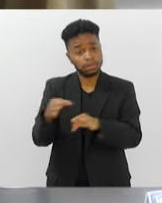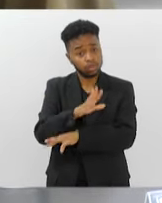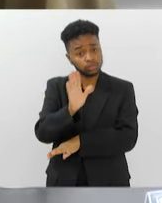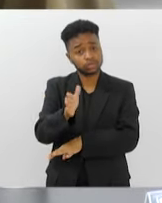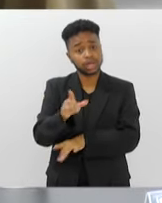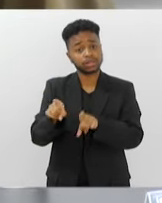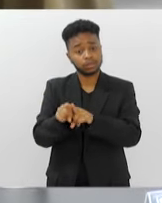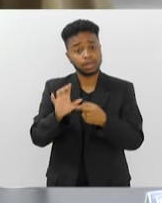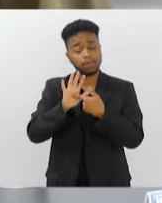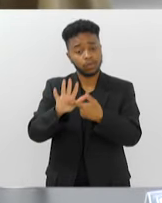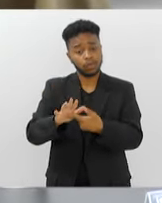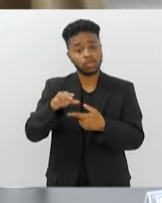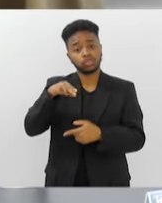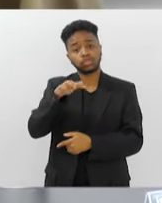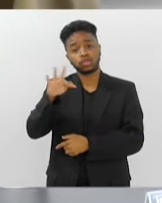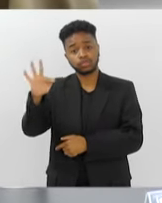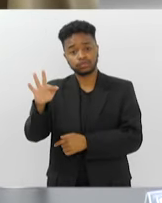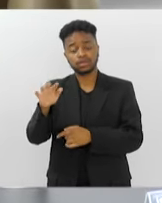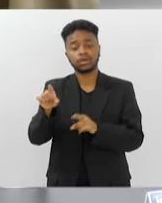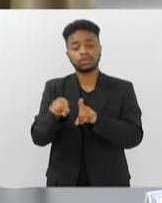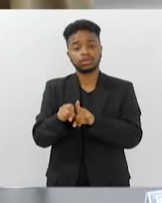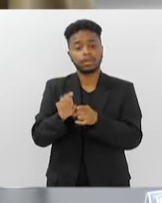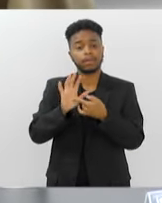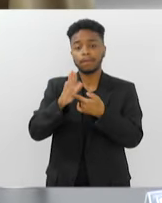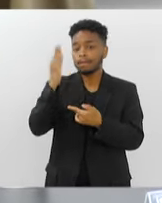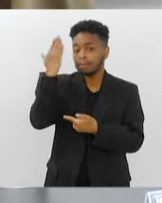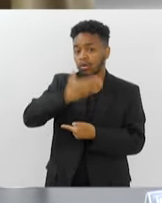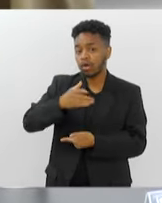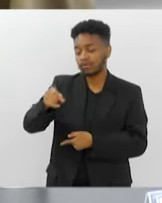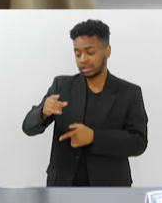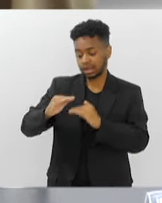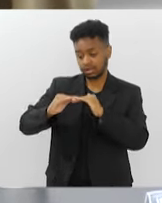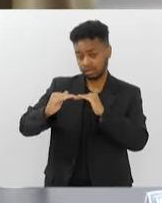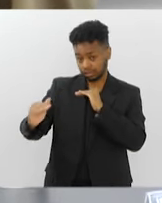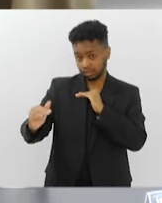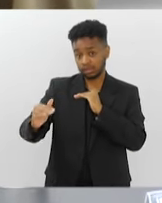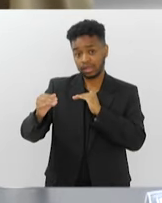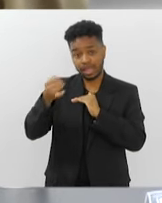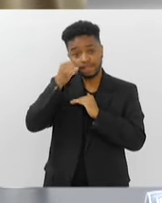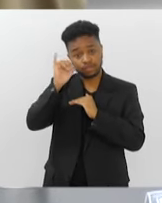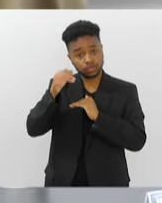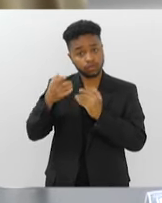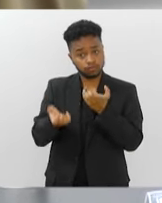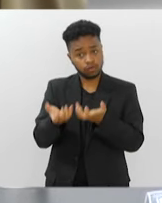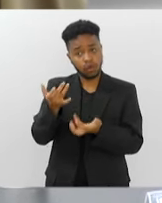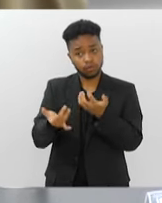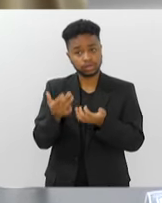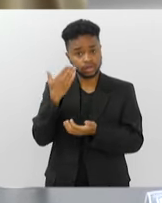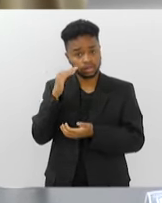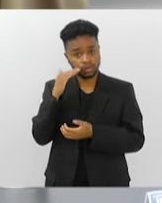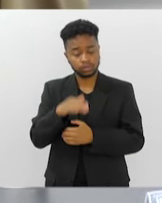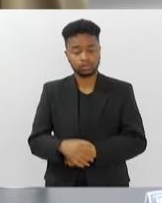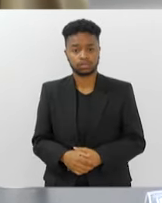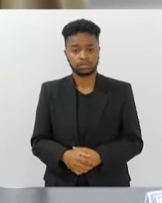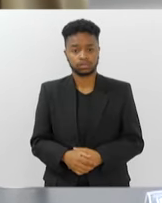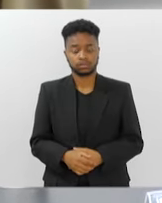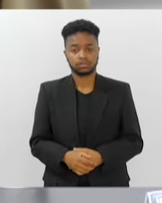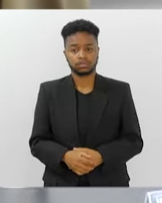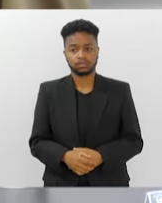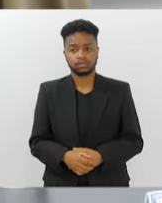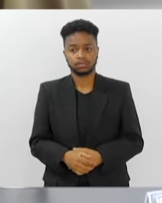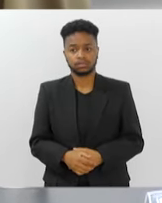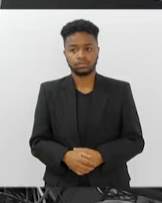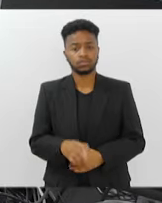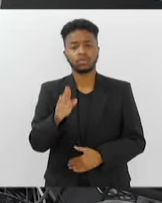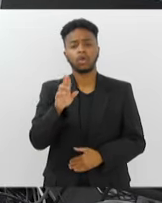fiscal comprovando que o material que aquele aquele carpete foi ignifugado entendeu então